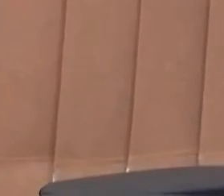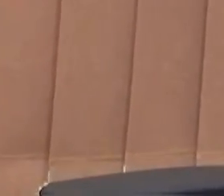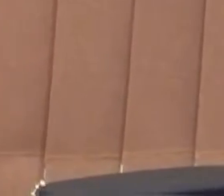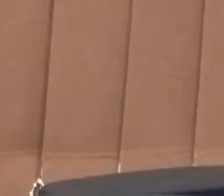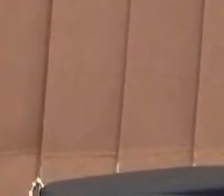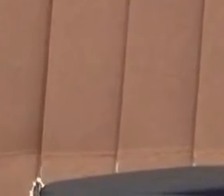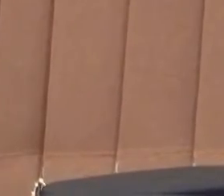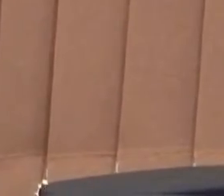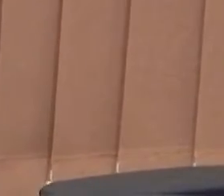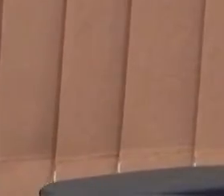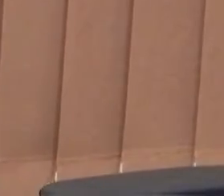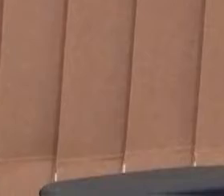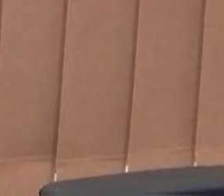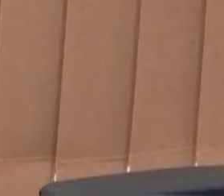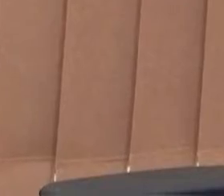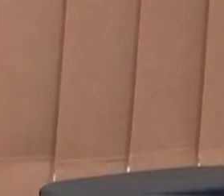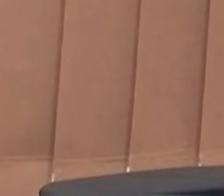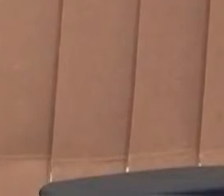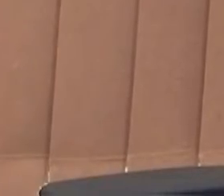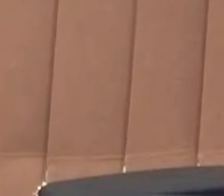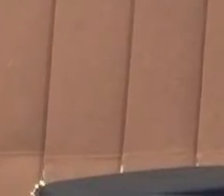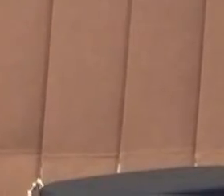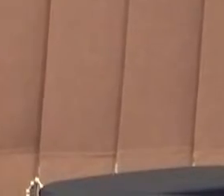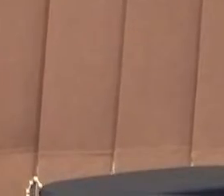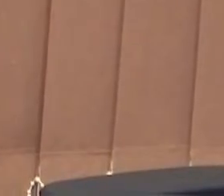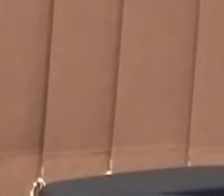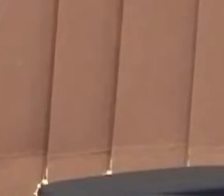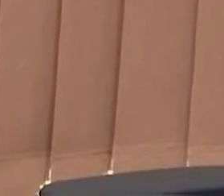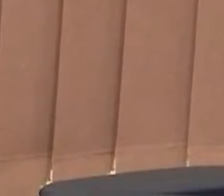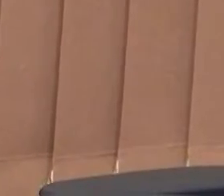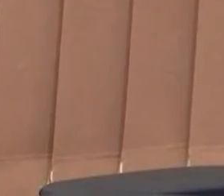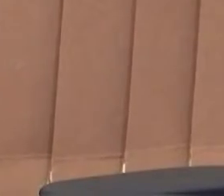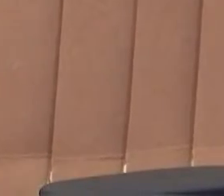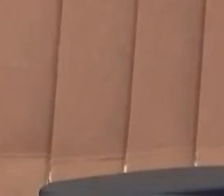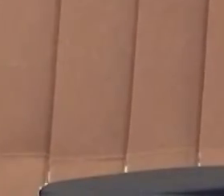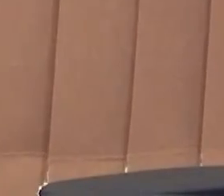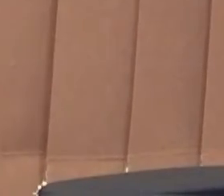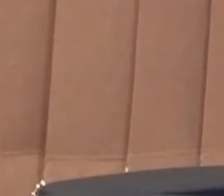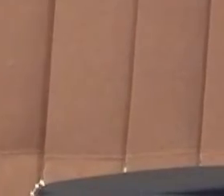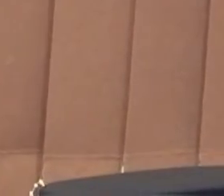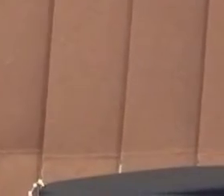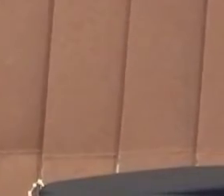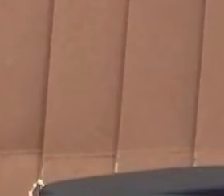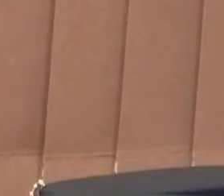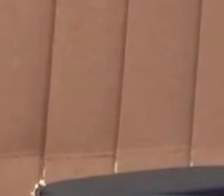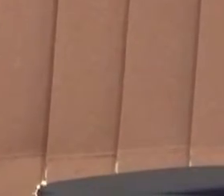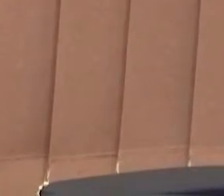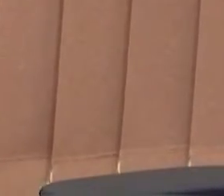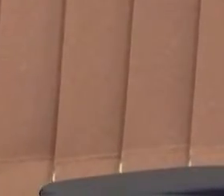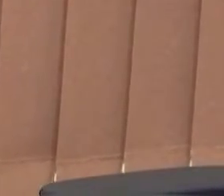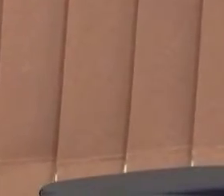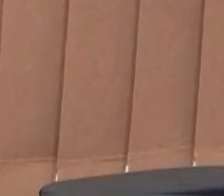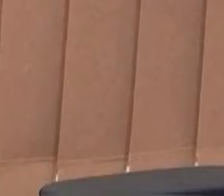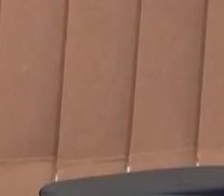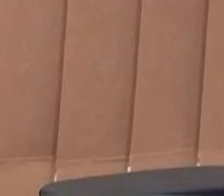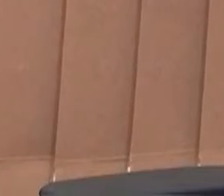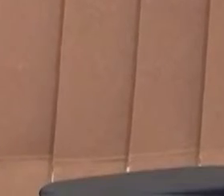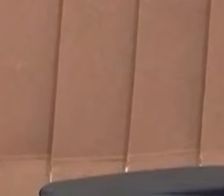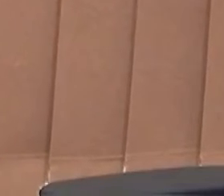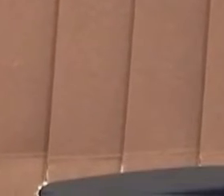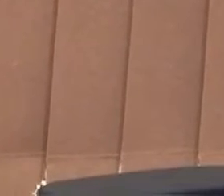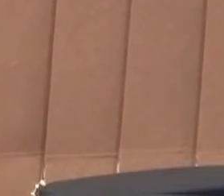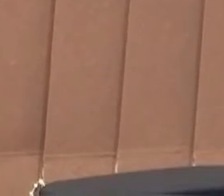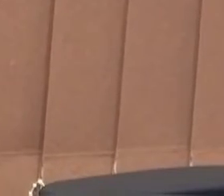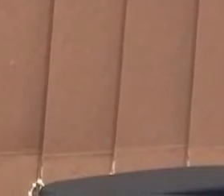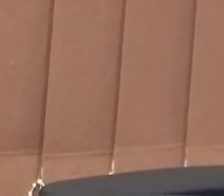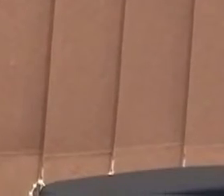legislativo, ele está no momento adequado de passar por mudanças, por emendas. mesmo que ele venha a ser aprovado no âmbito